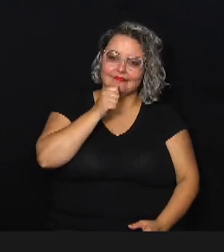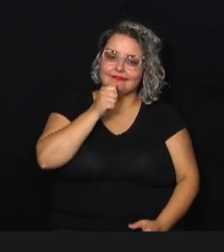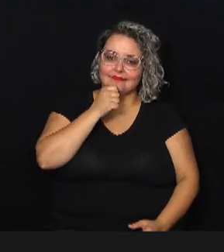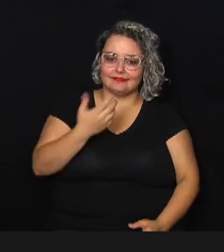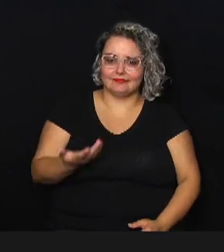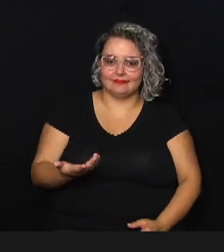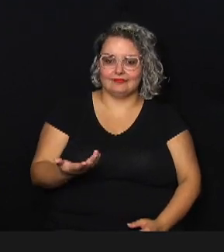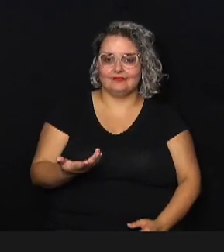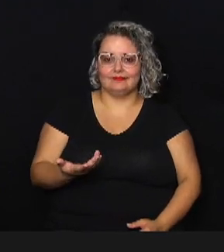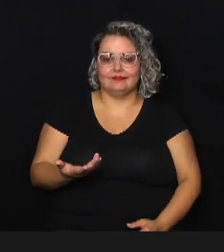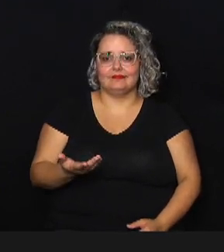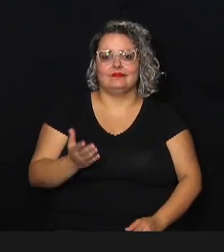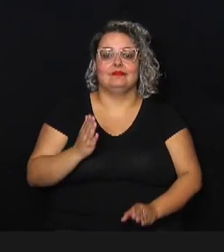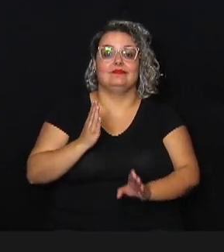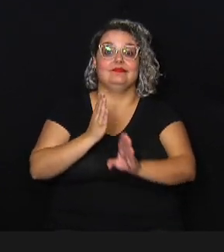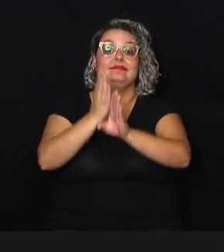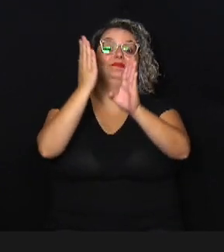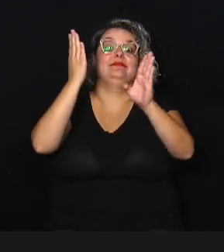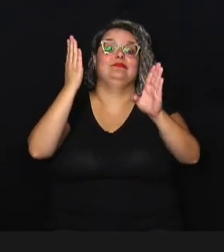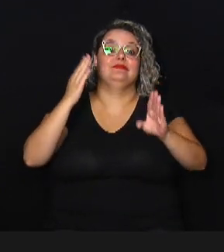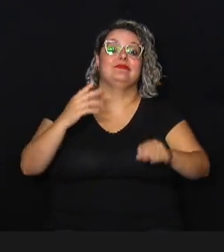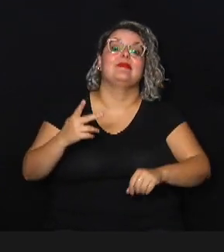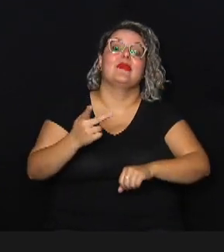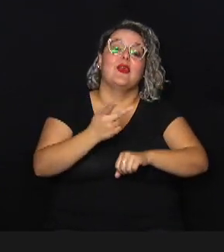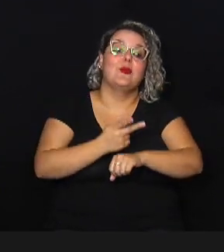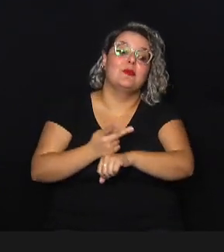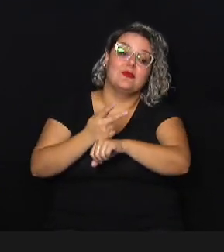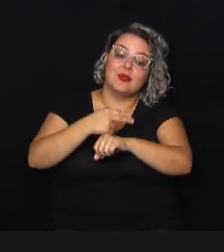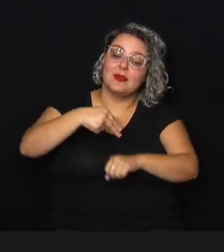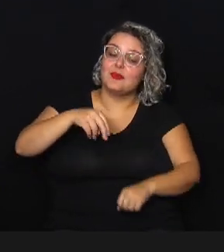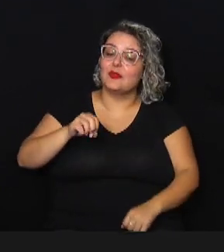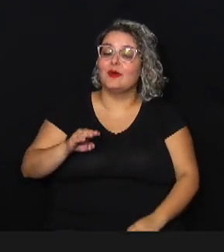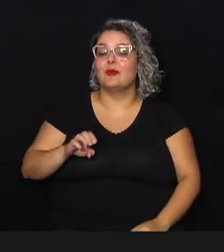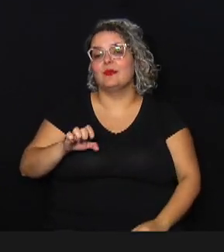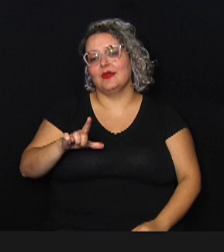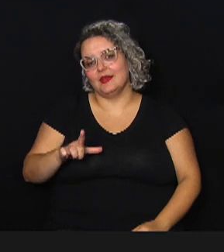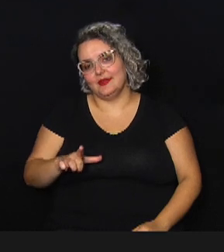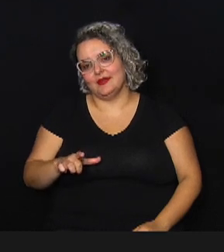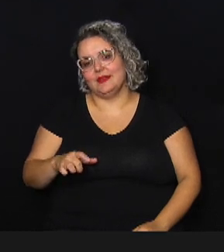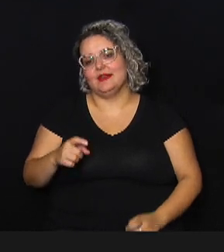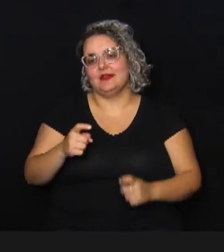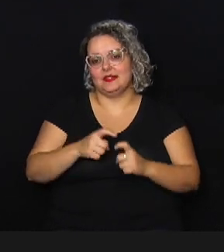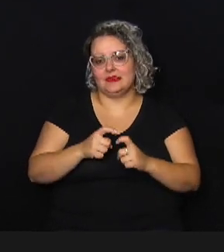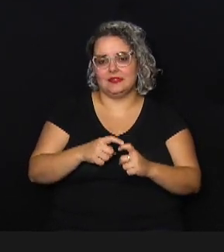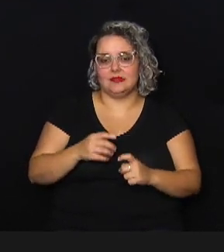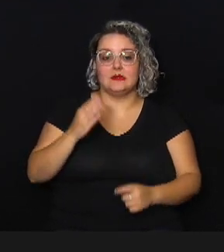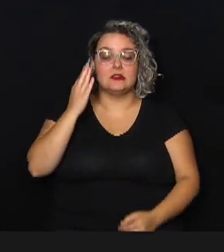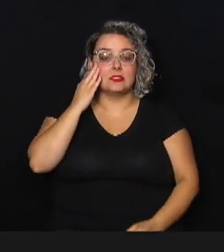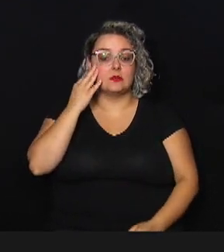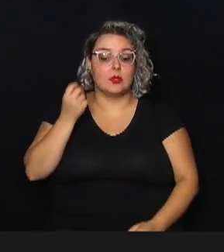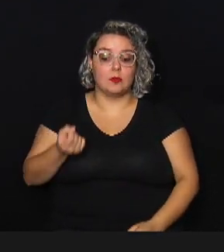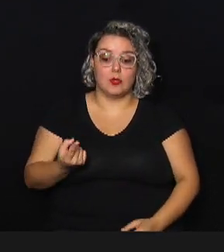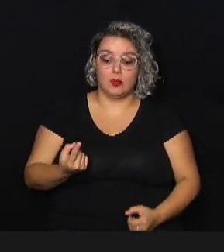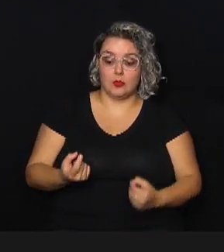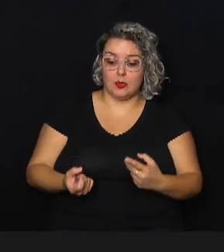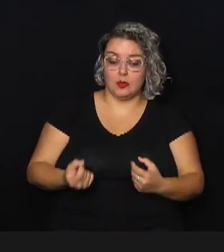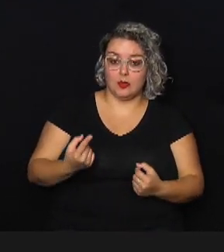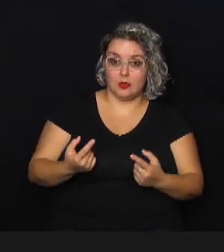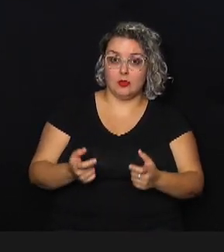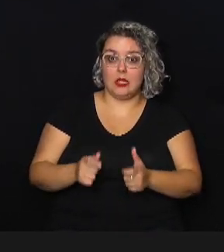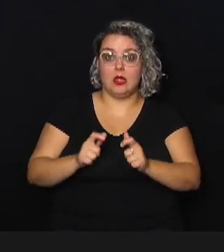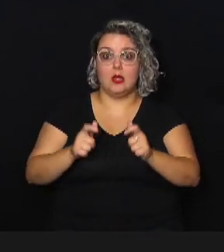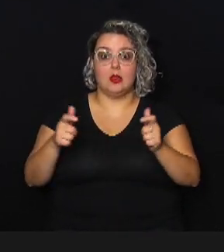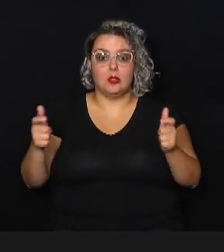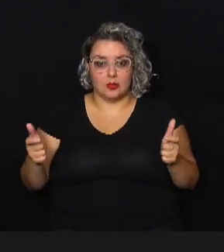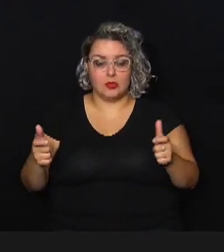descobrir isso ganha o Prêmio Nobel da Medicina. Tá? A gente sabe algumas situações que aumentam a predisposição